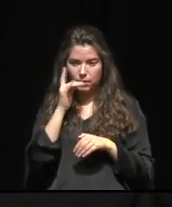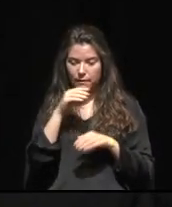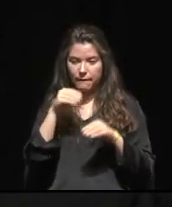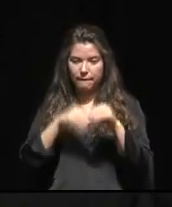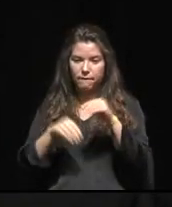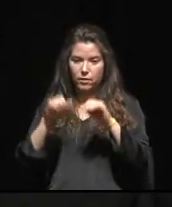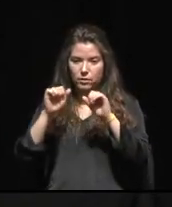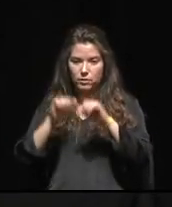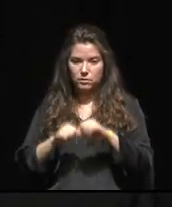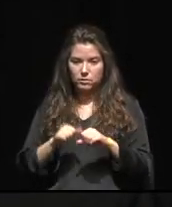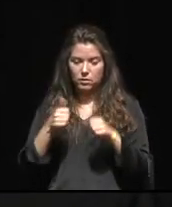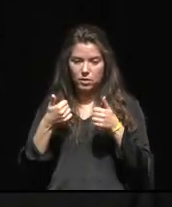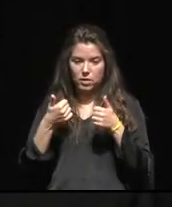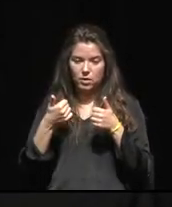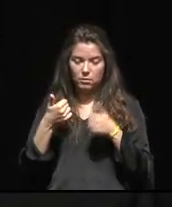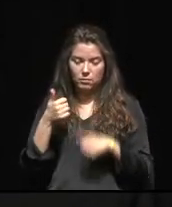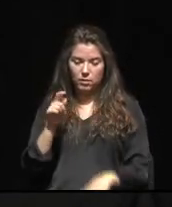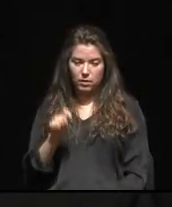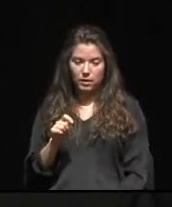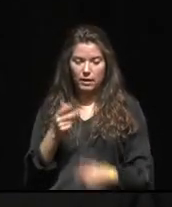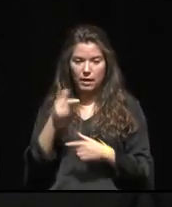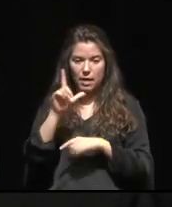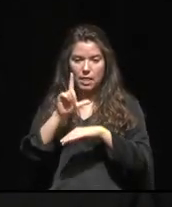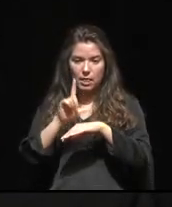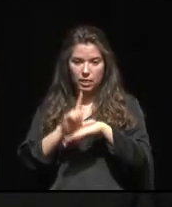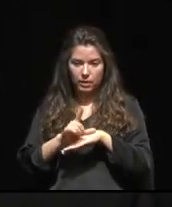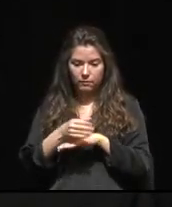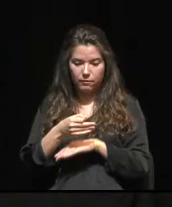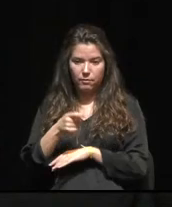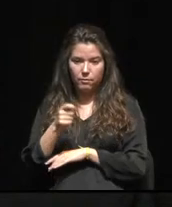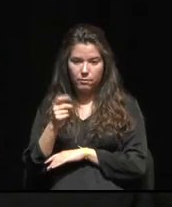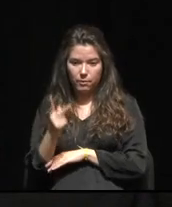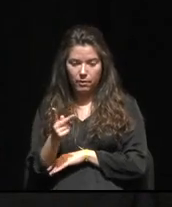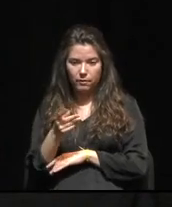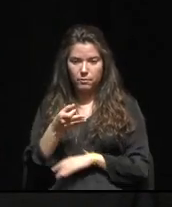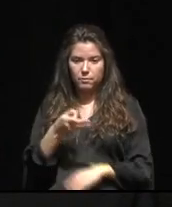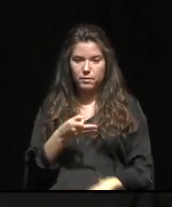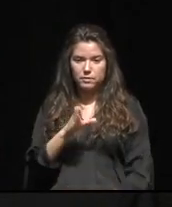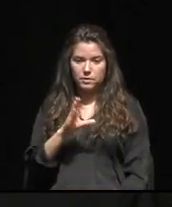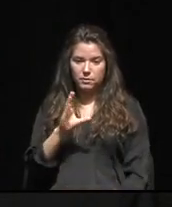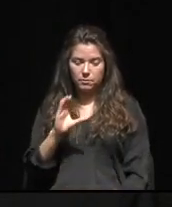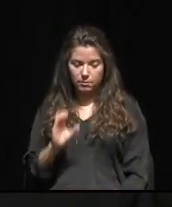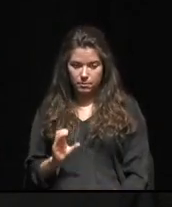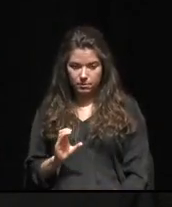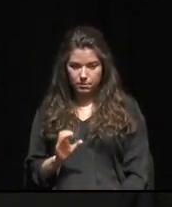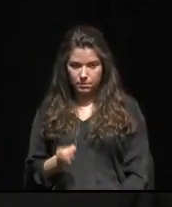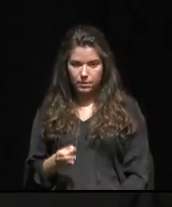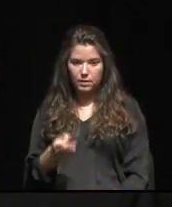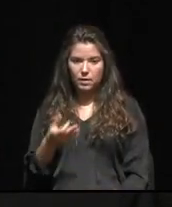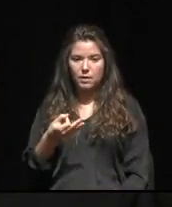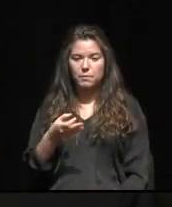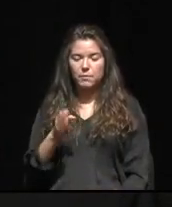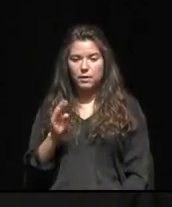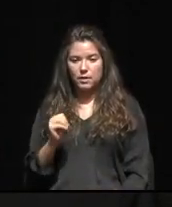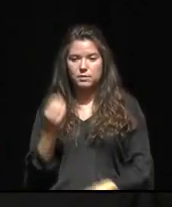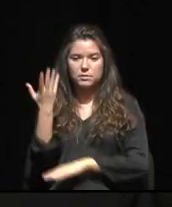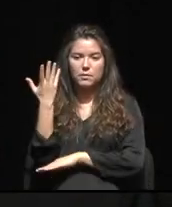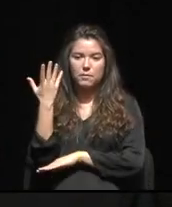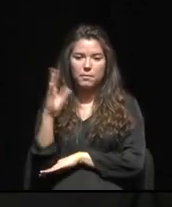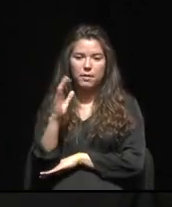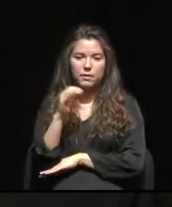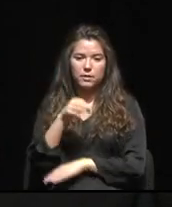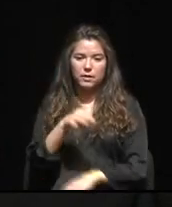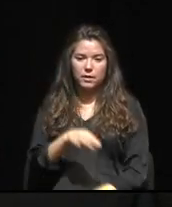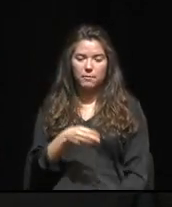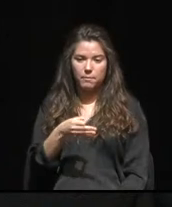a favor bloco livre pev PCP deputados não inscritos PS Pan